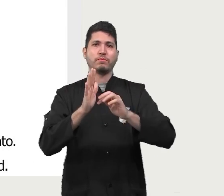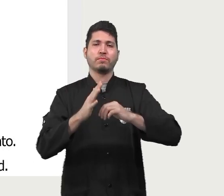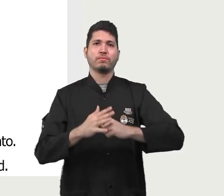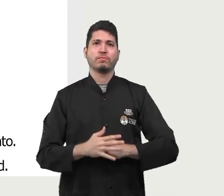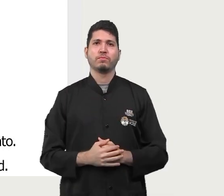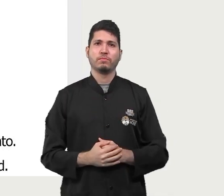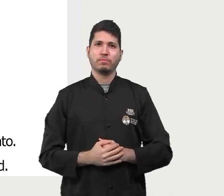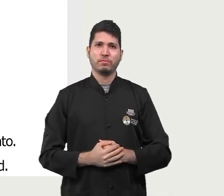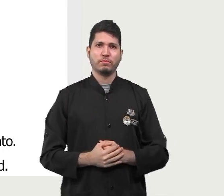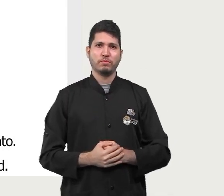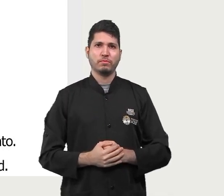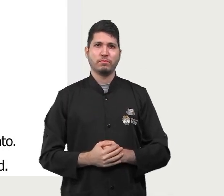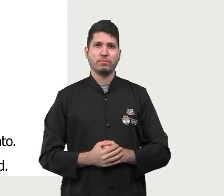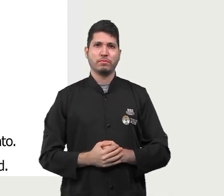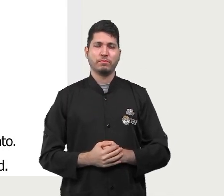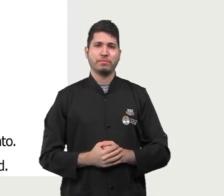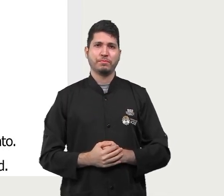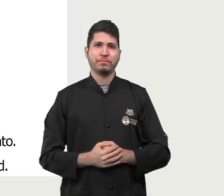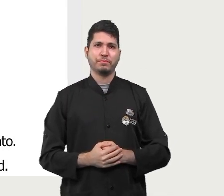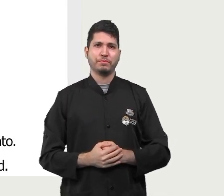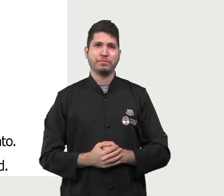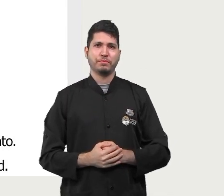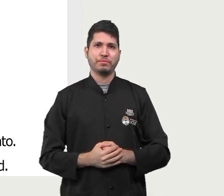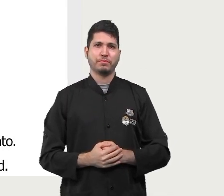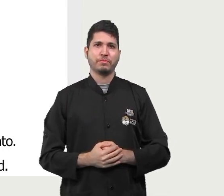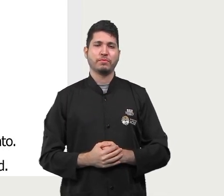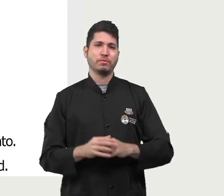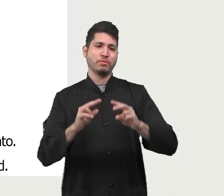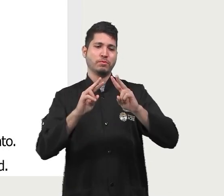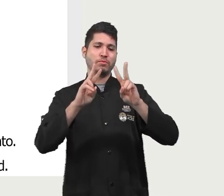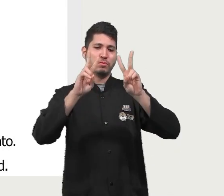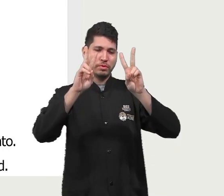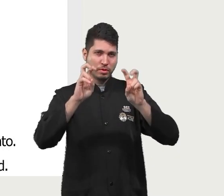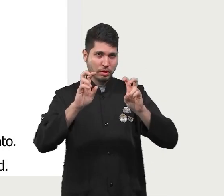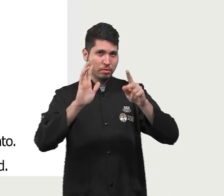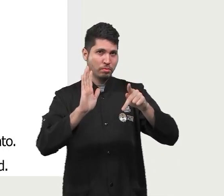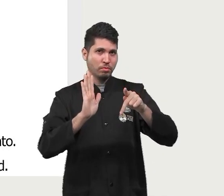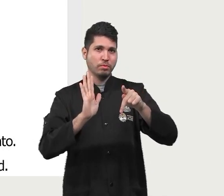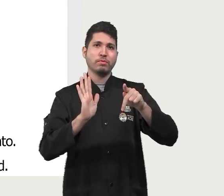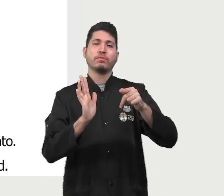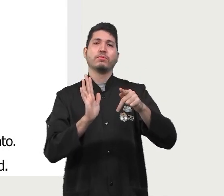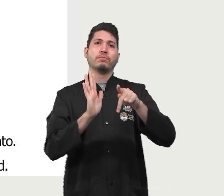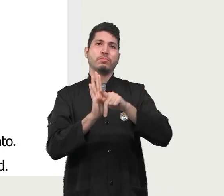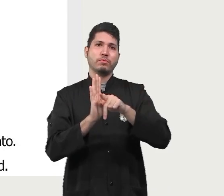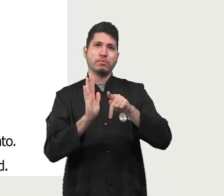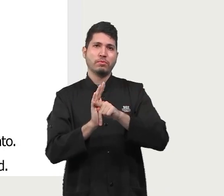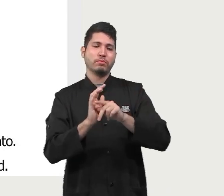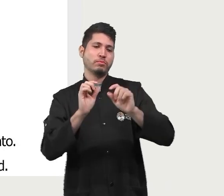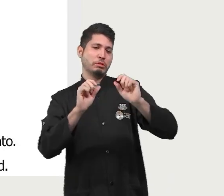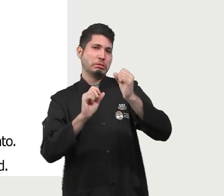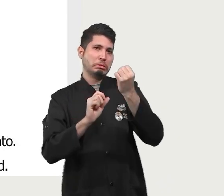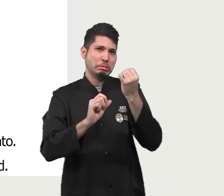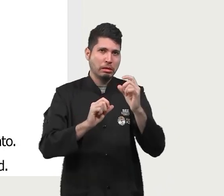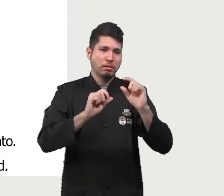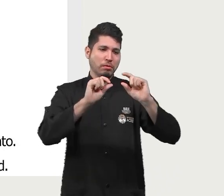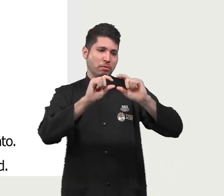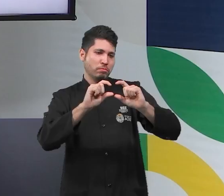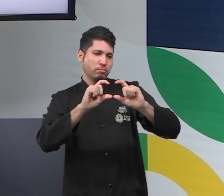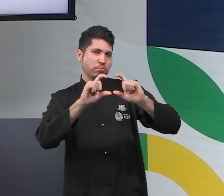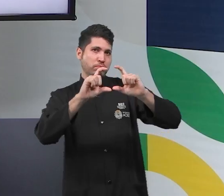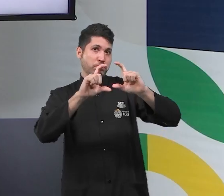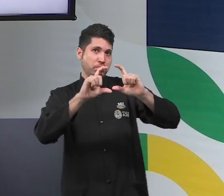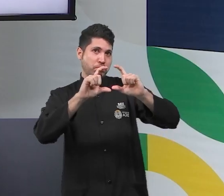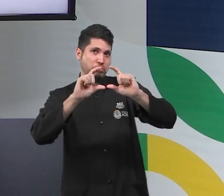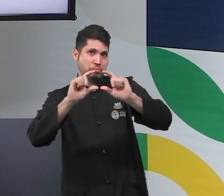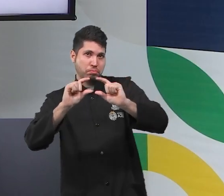questão de o tema da notícia, ele está num layout, ele está num tamanho maior, como